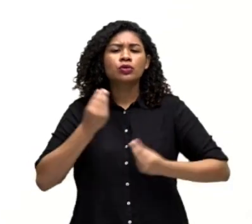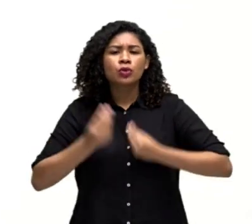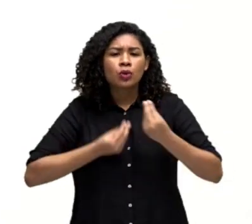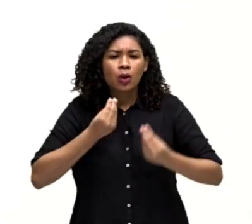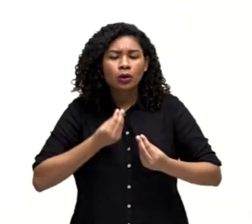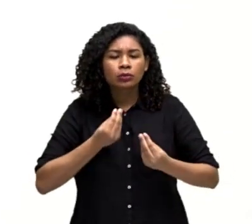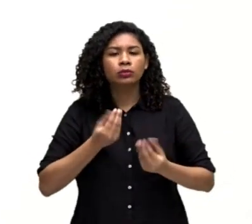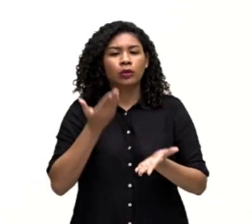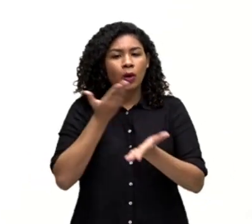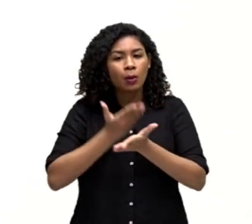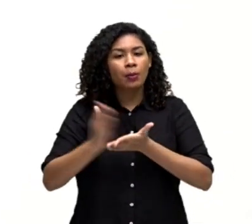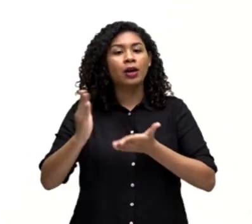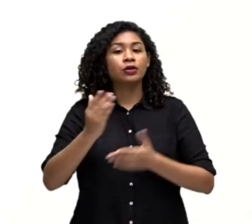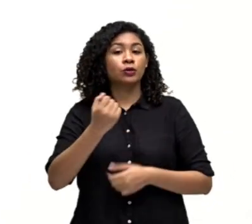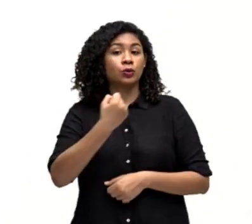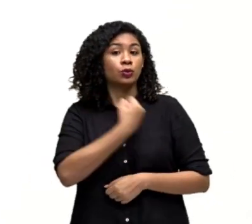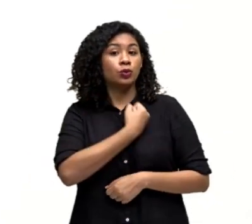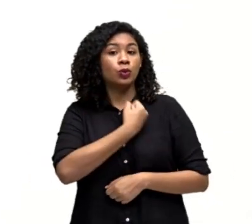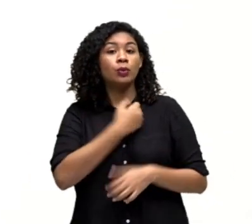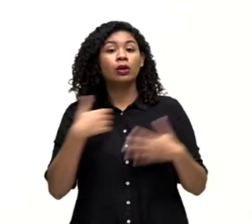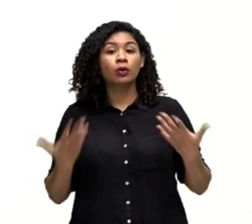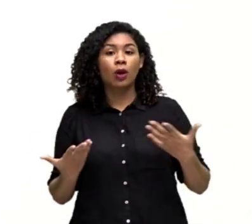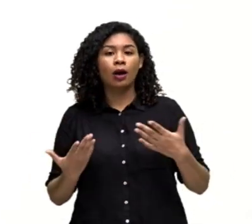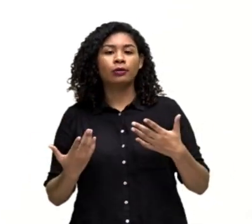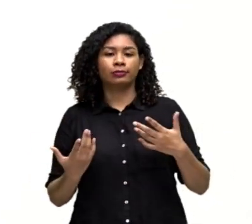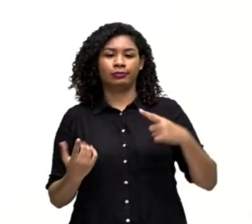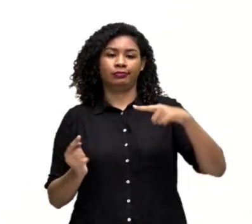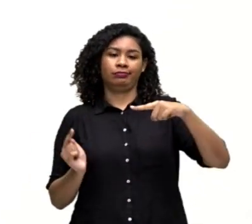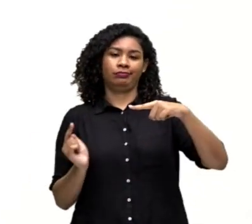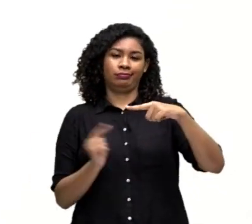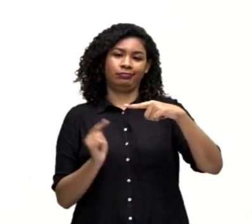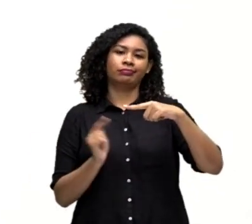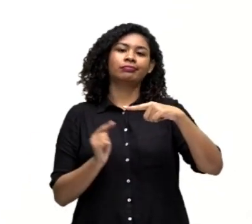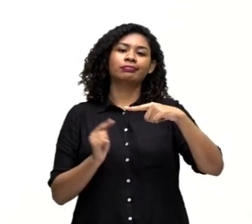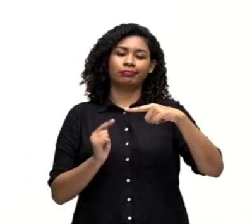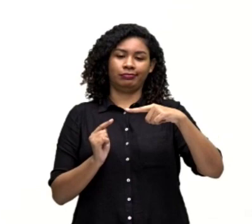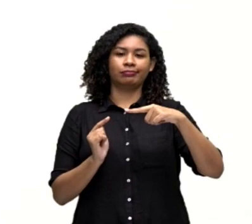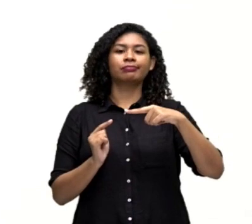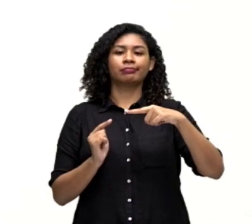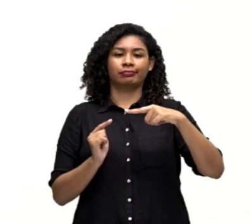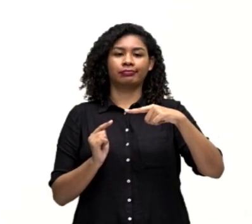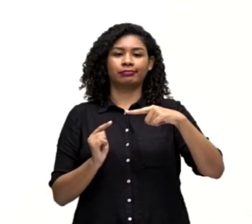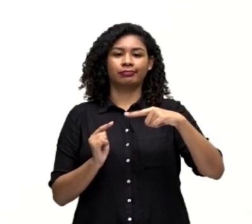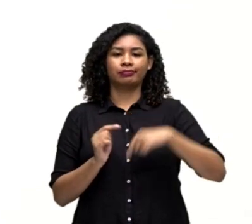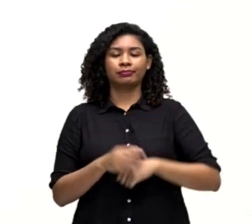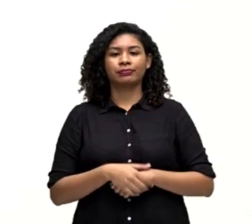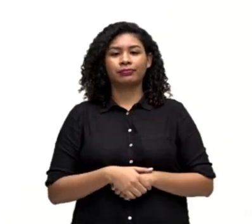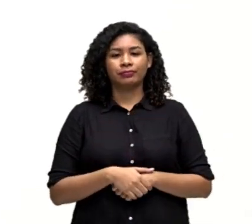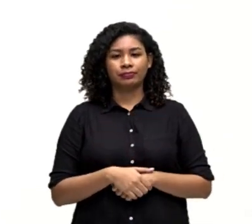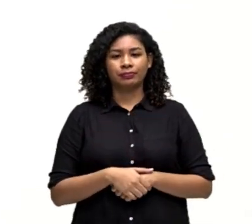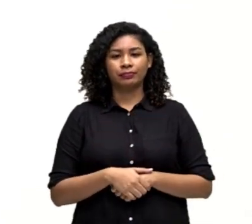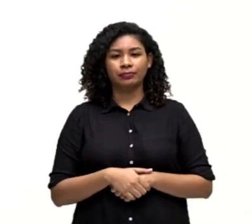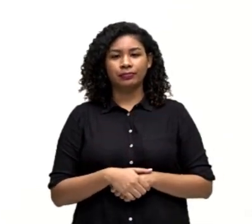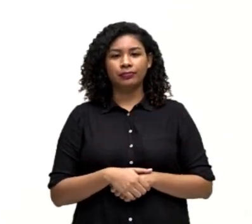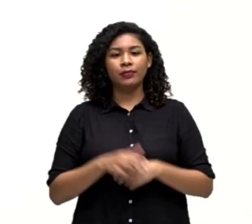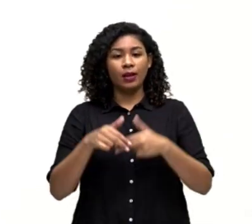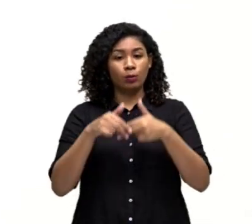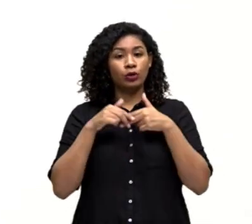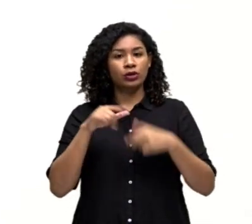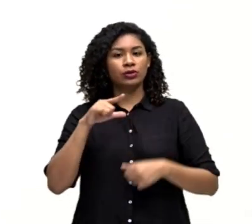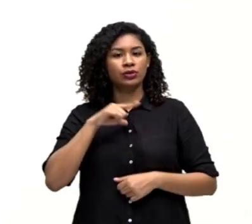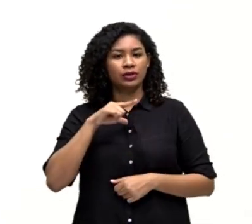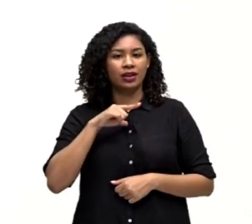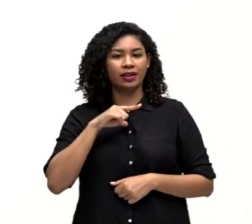pelo número que está no nosso numerador. Aí, nesse caso, então, a gente vai ter 3 centésimos,